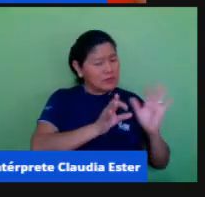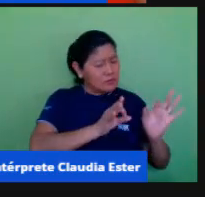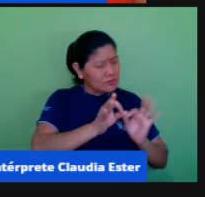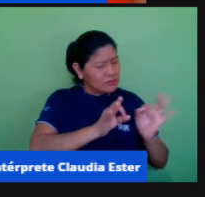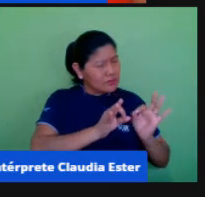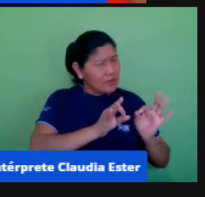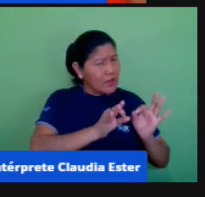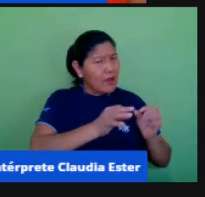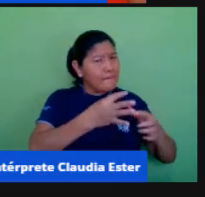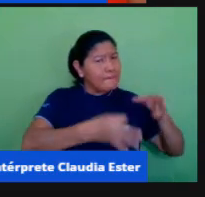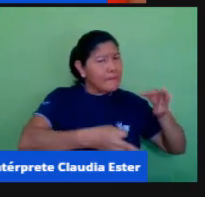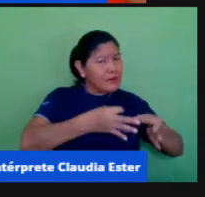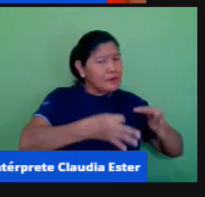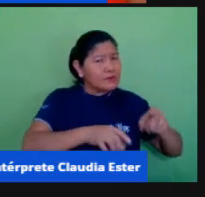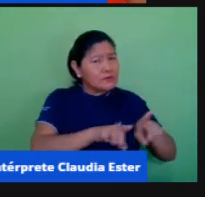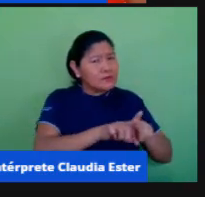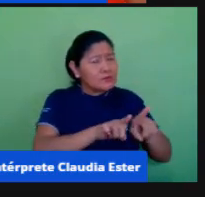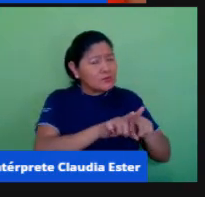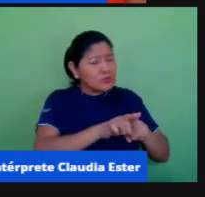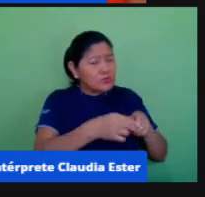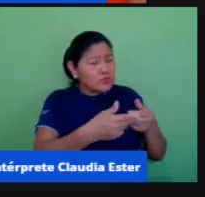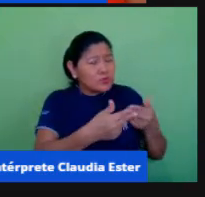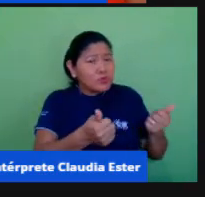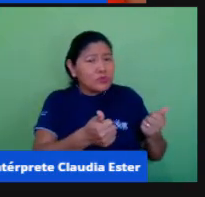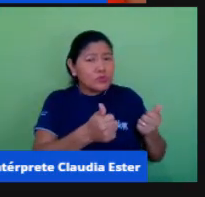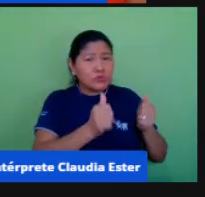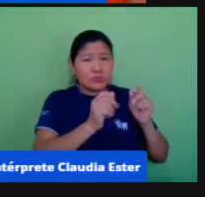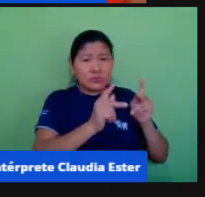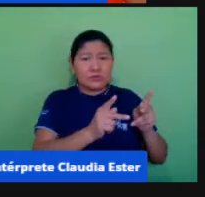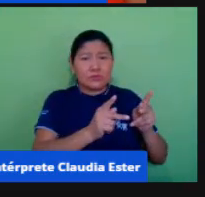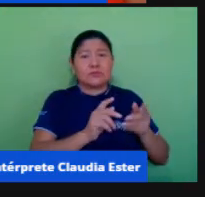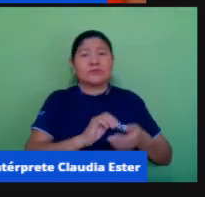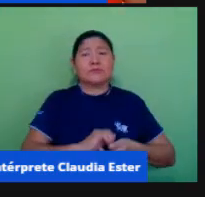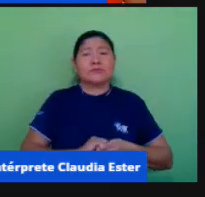arquitetar isso muito bem. Pode passar.